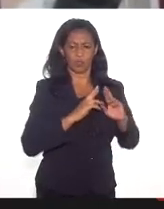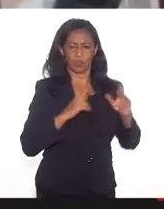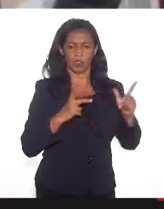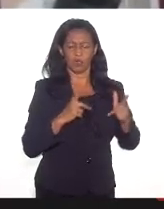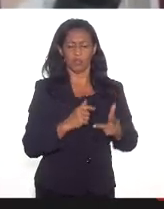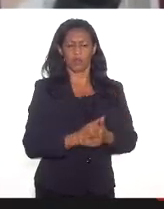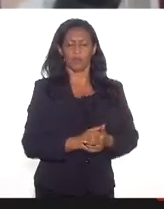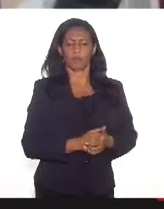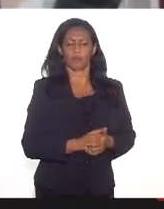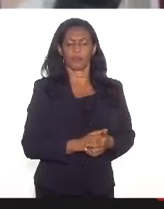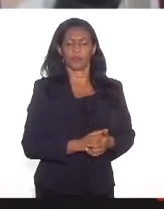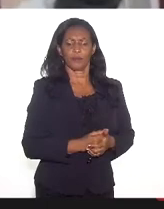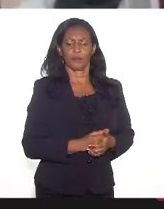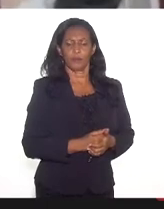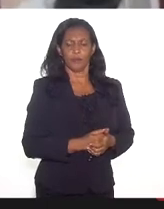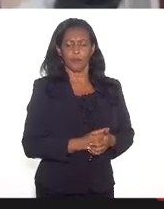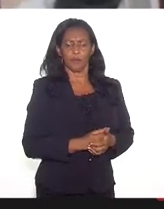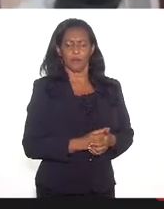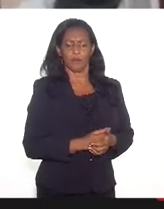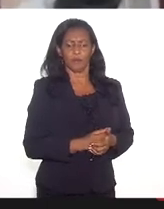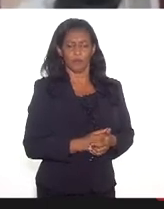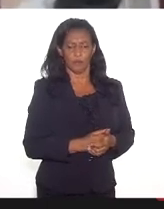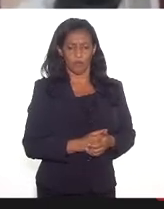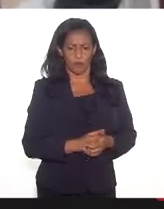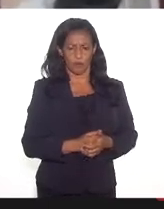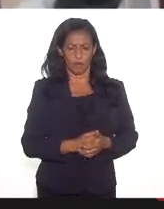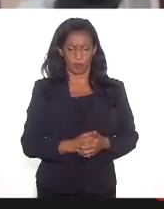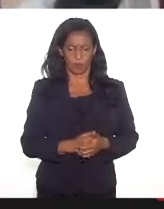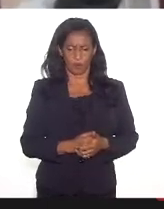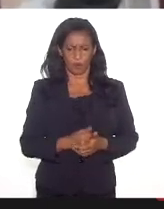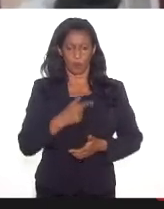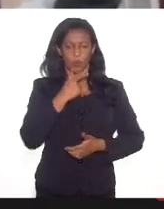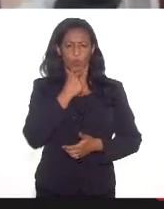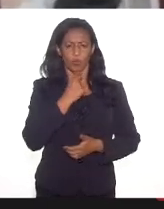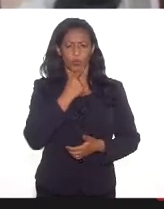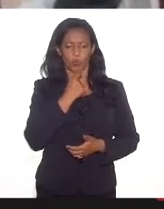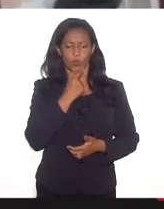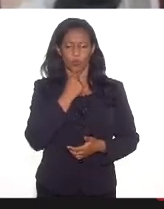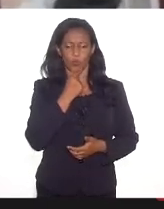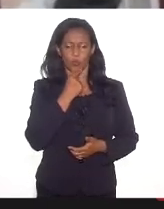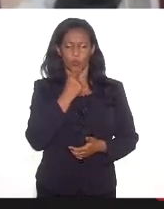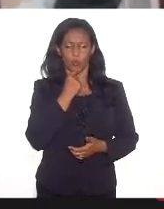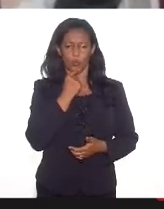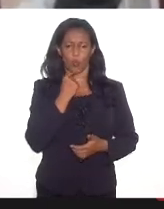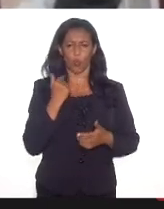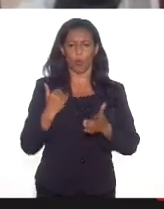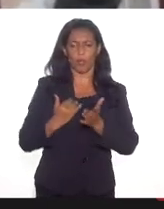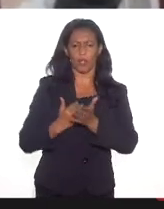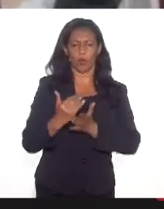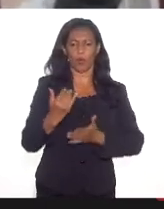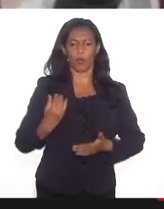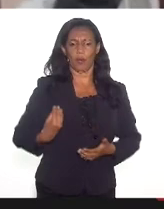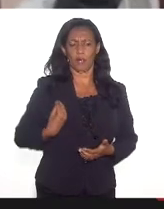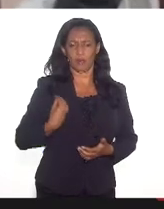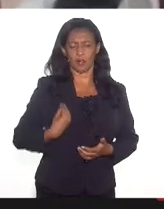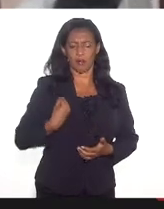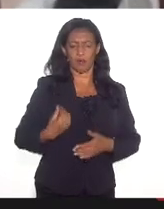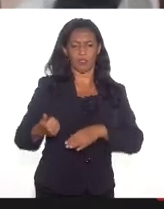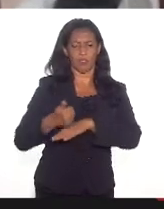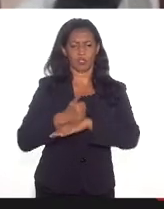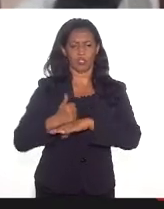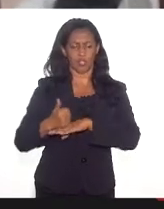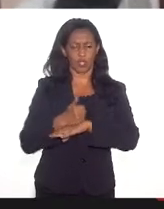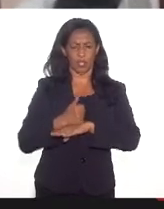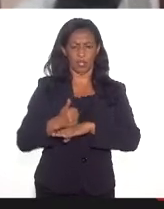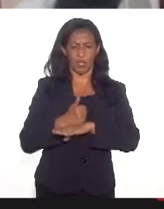racionais de si do malucrado do homem na estrada que recomeça sua vida da sua dignidade